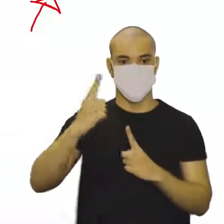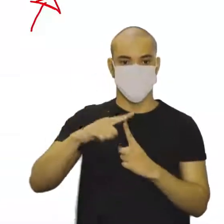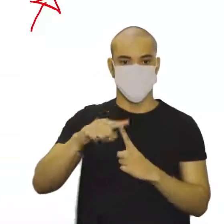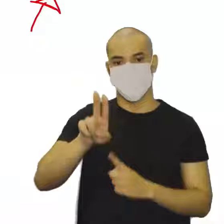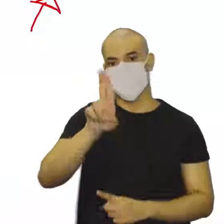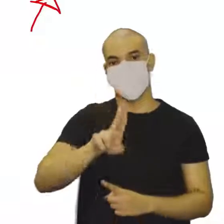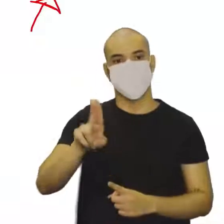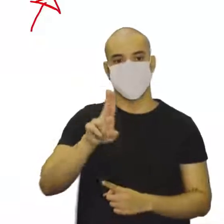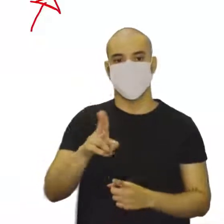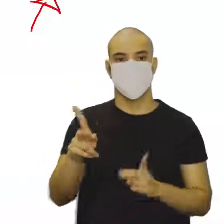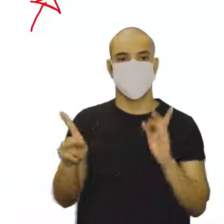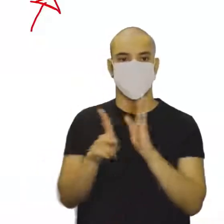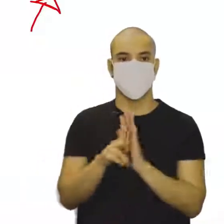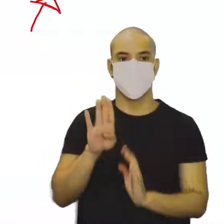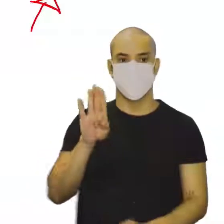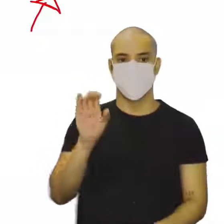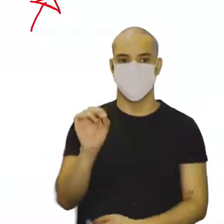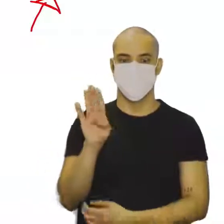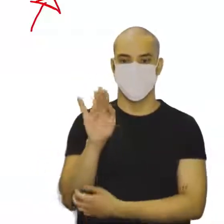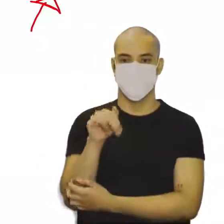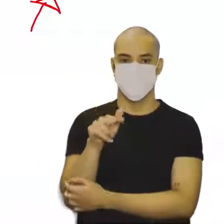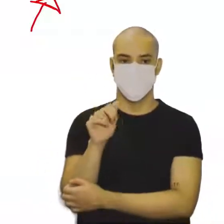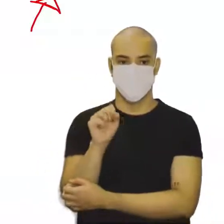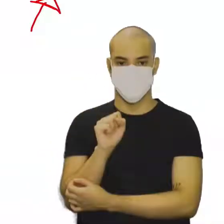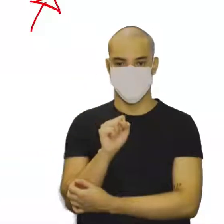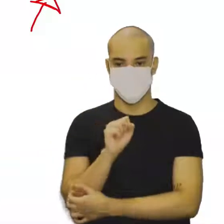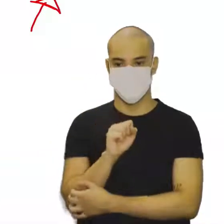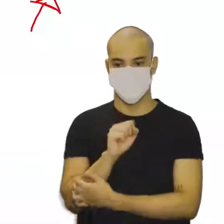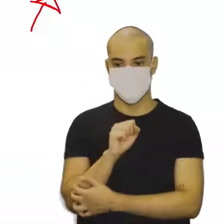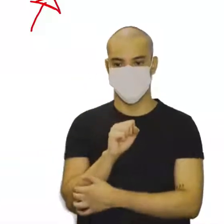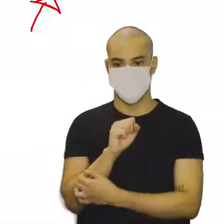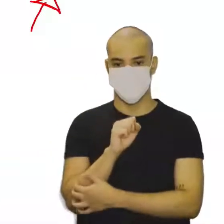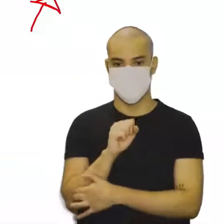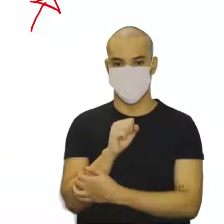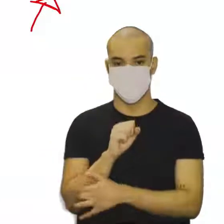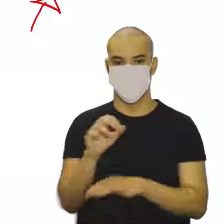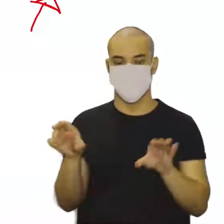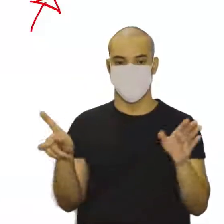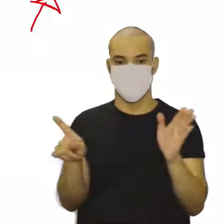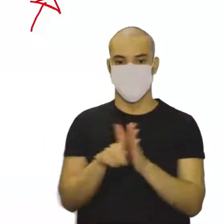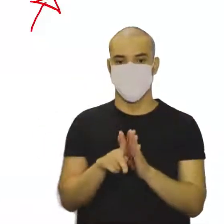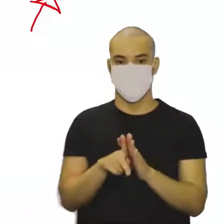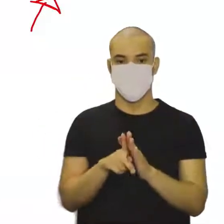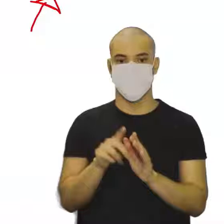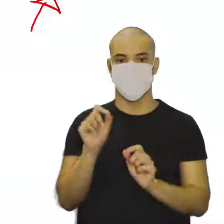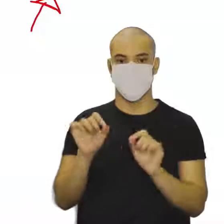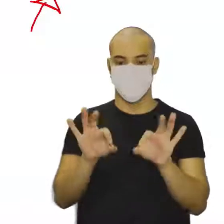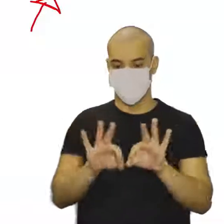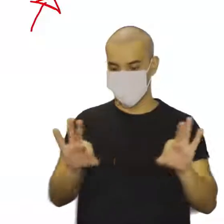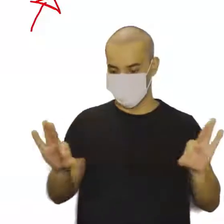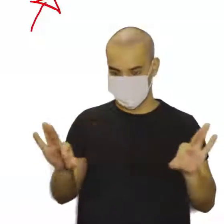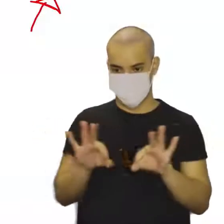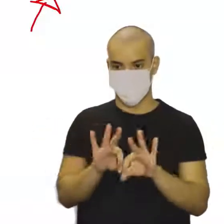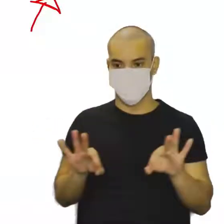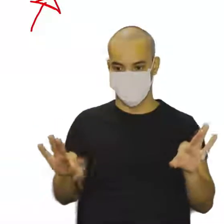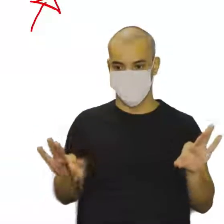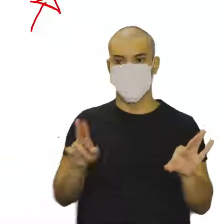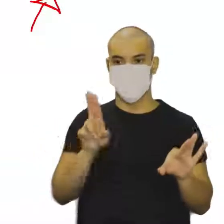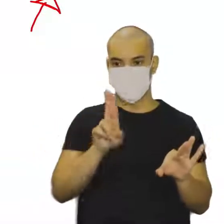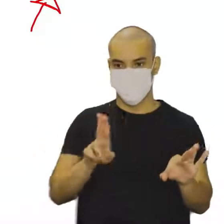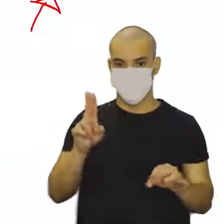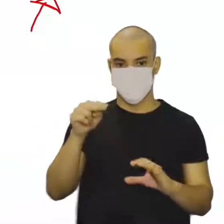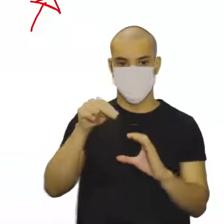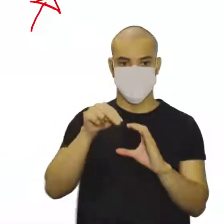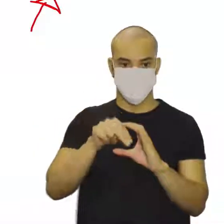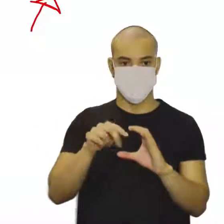usado em bobinas que tem formato de bastão. Então a bobina tem formato de bastão, você usa aí esse tipo de